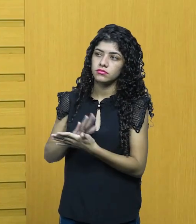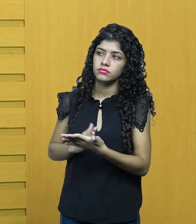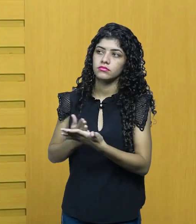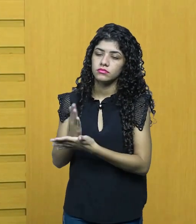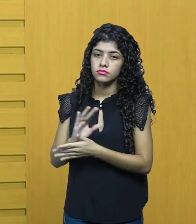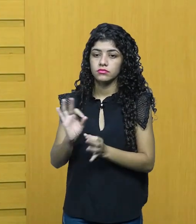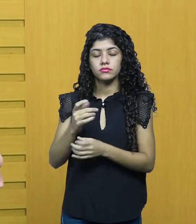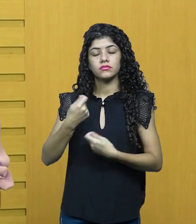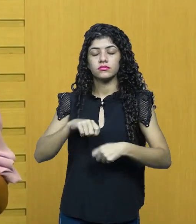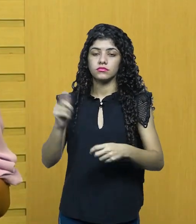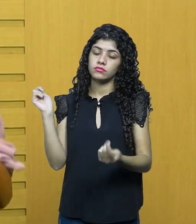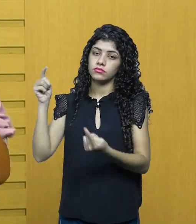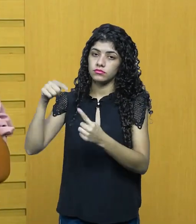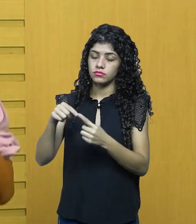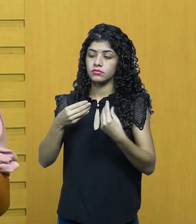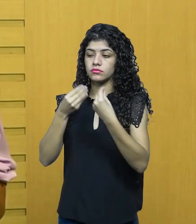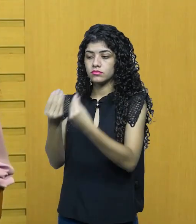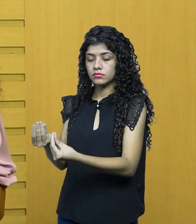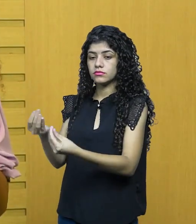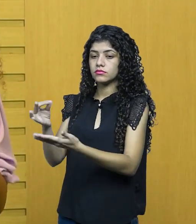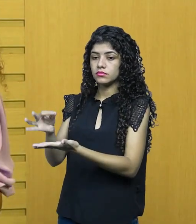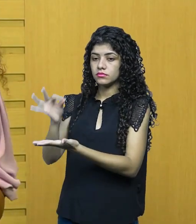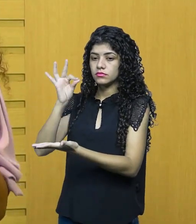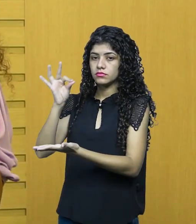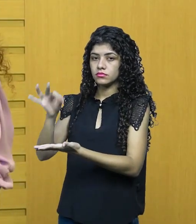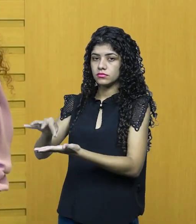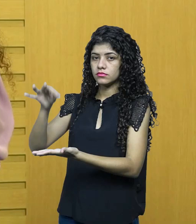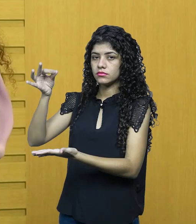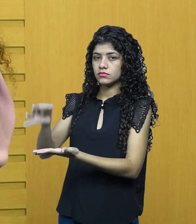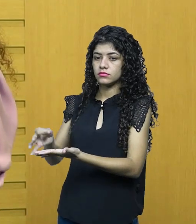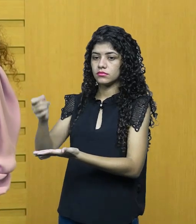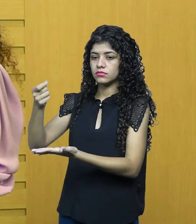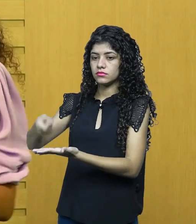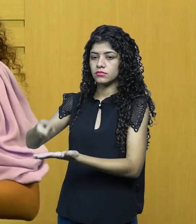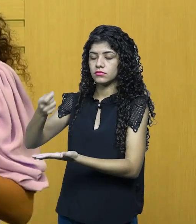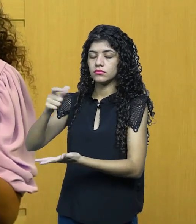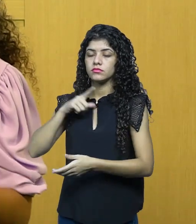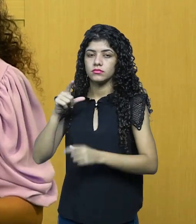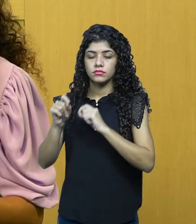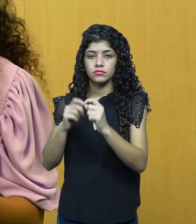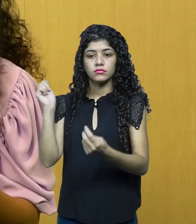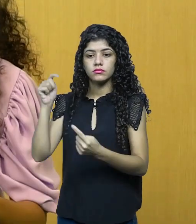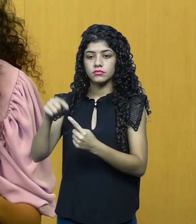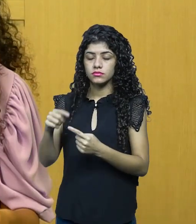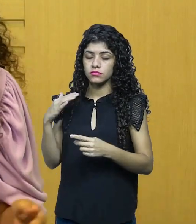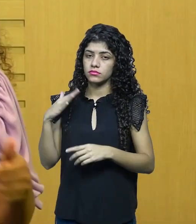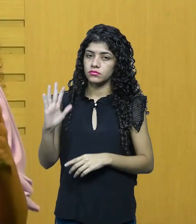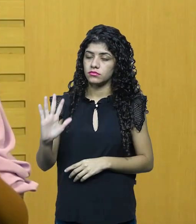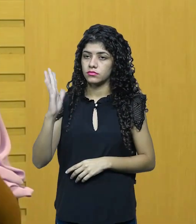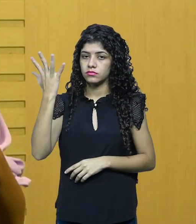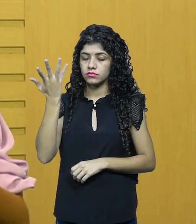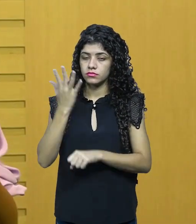estar dando presente, tem um motivo do presente ser aquele, e o filme vai progredir, vai conflitar, no